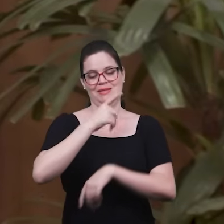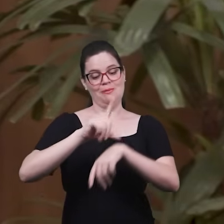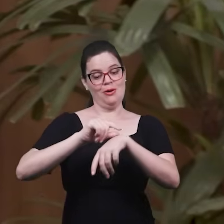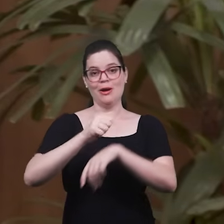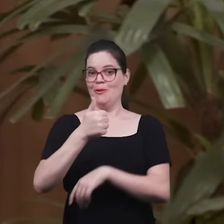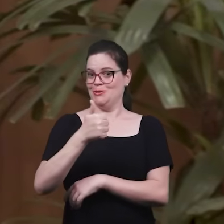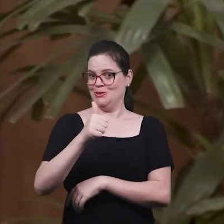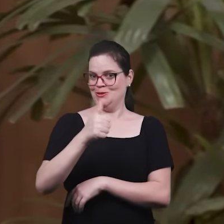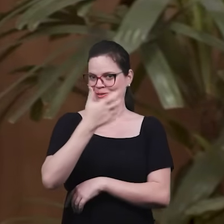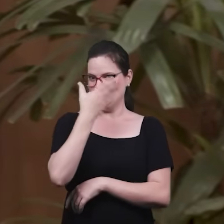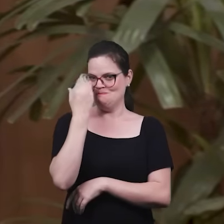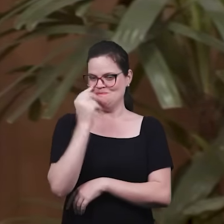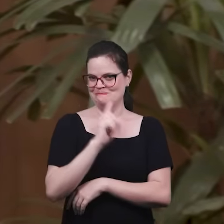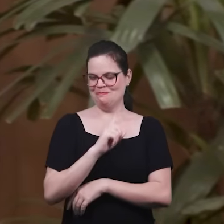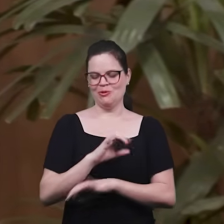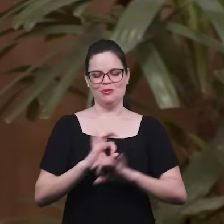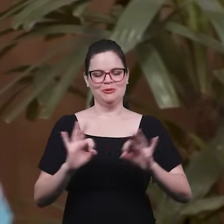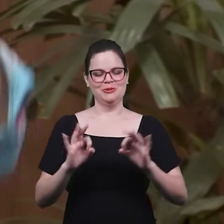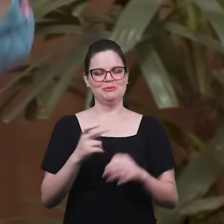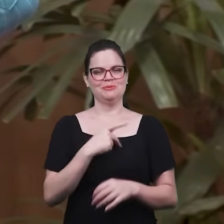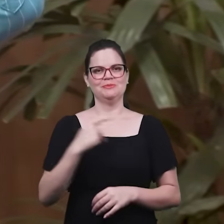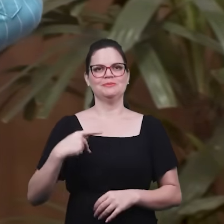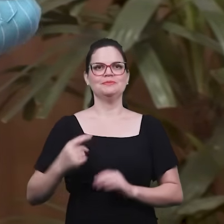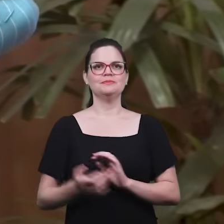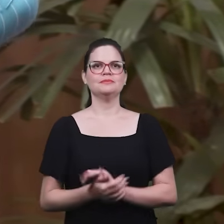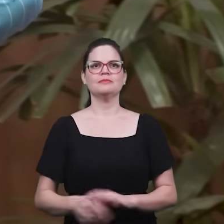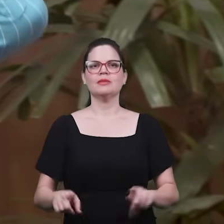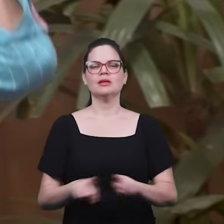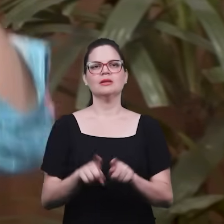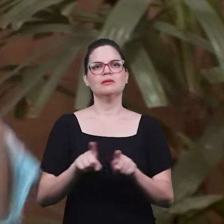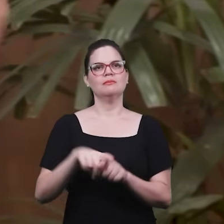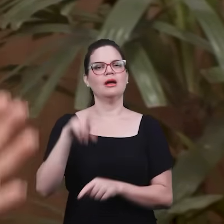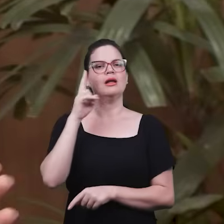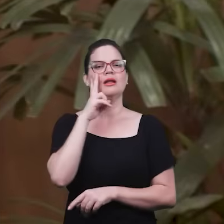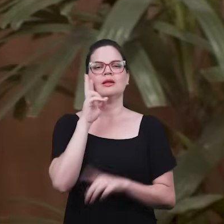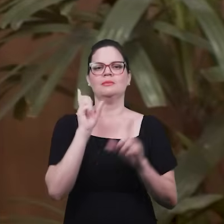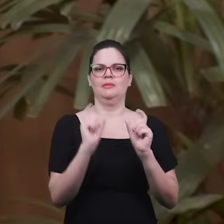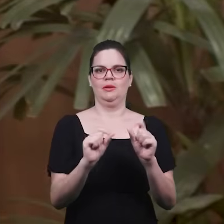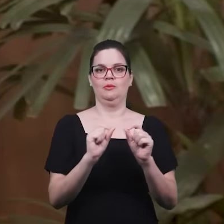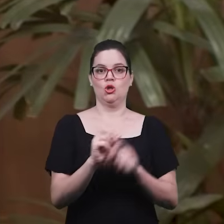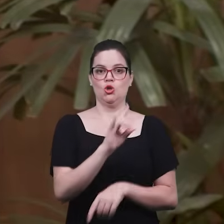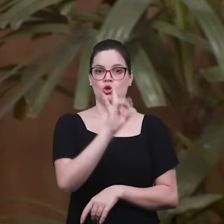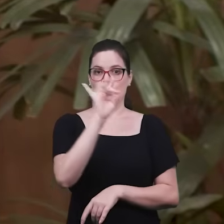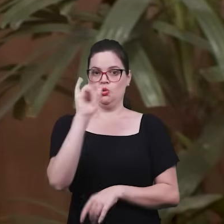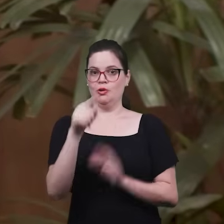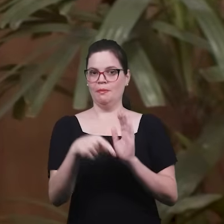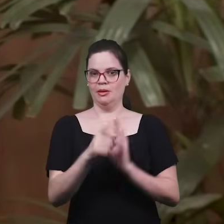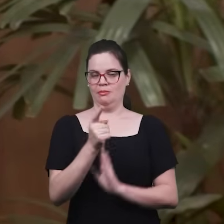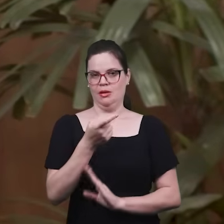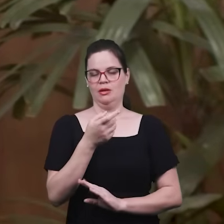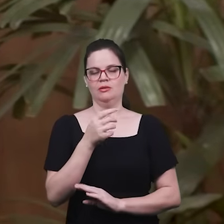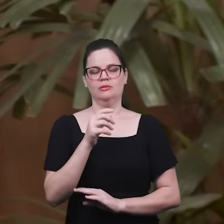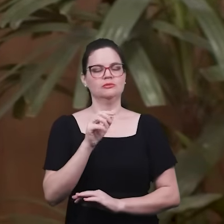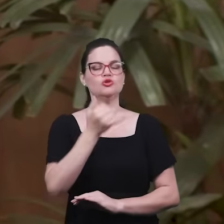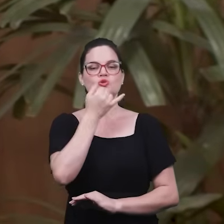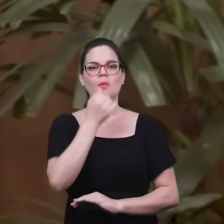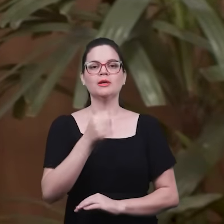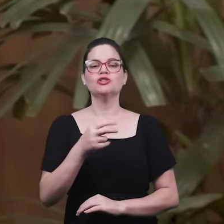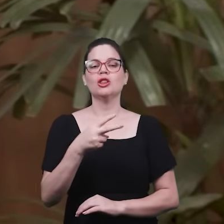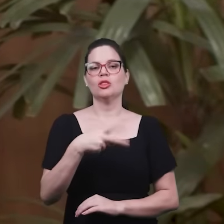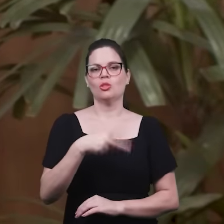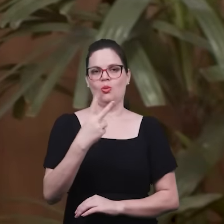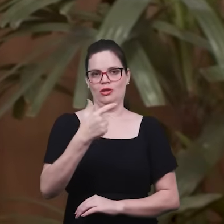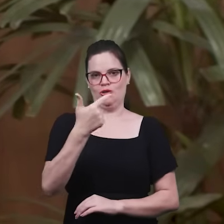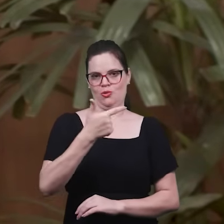11 horas. Muito bom, pastor. É bom lembrar também que no evento de Cariacica, nós